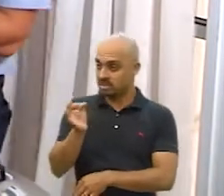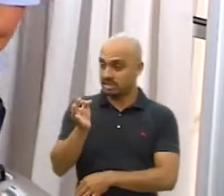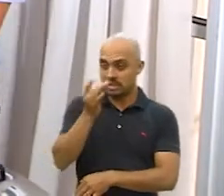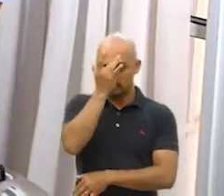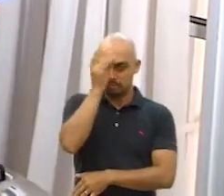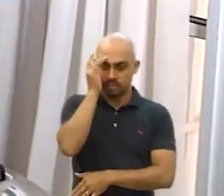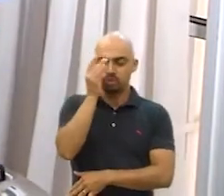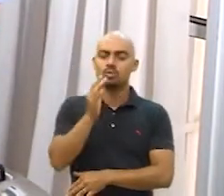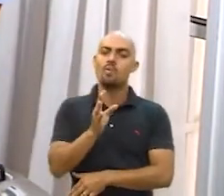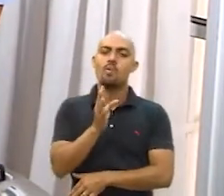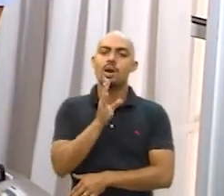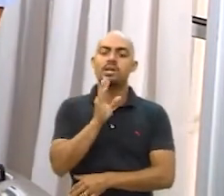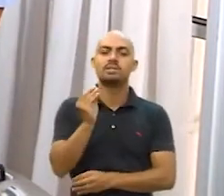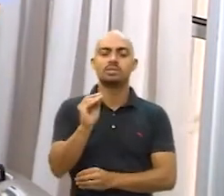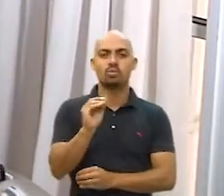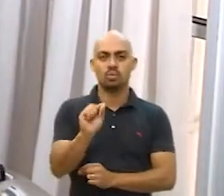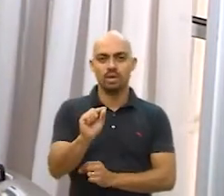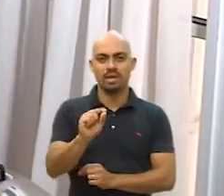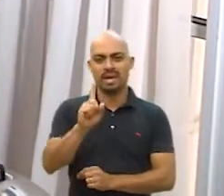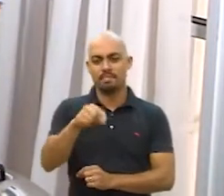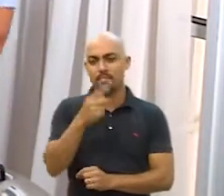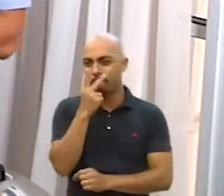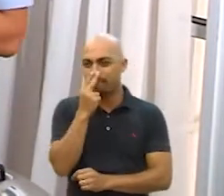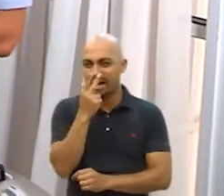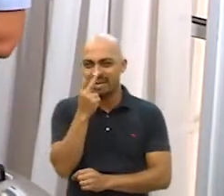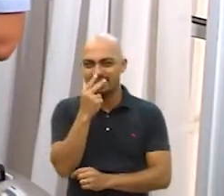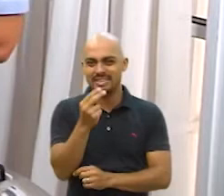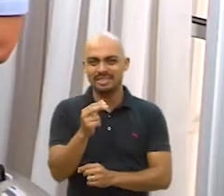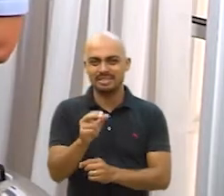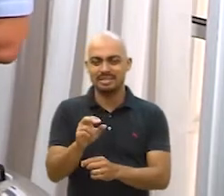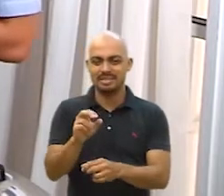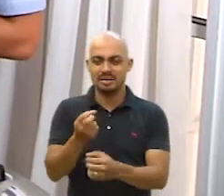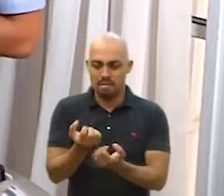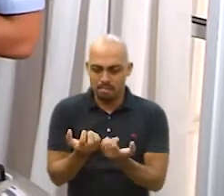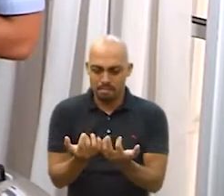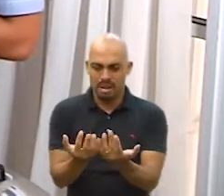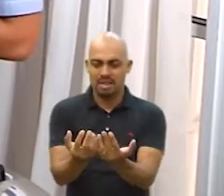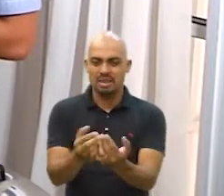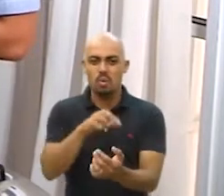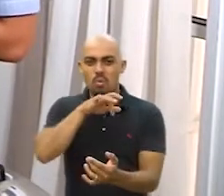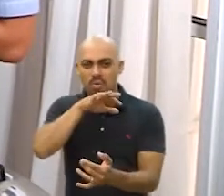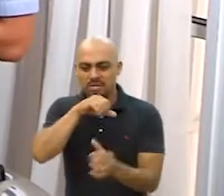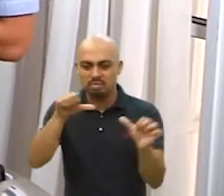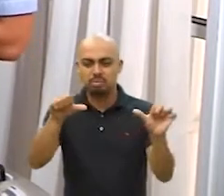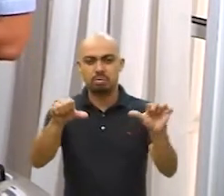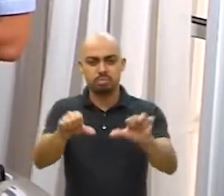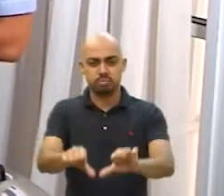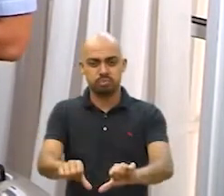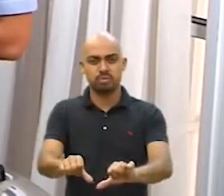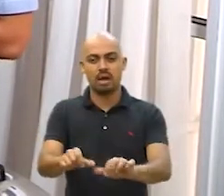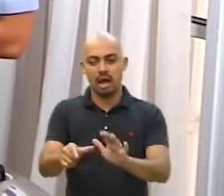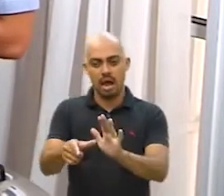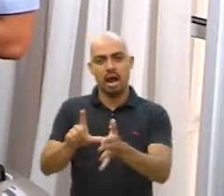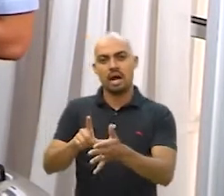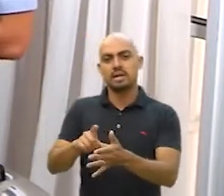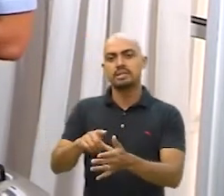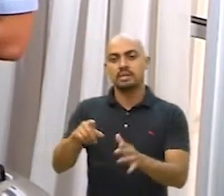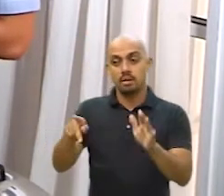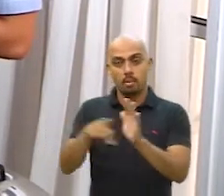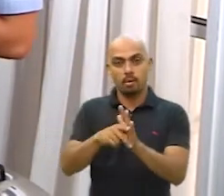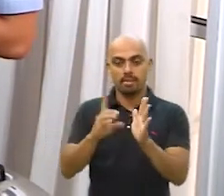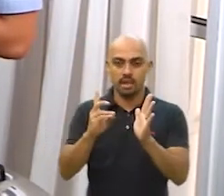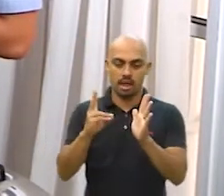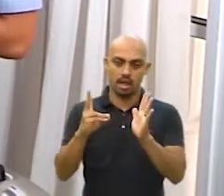conhece, né? Conhece ela como uma praga, né? Isso, ela já foi considerada uma erva daninha, né? Ela é nativa da